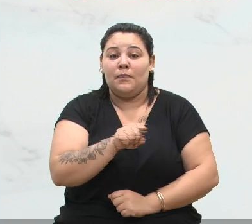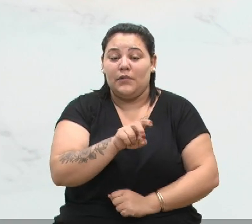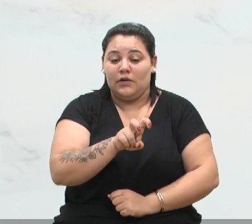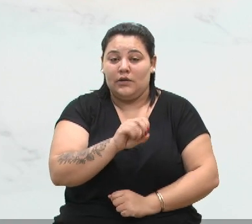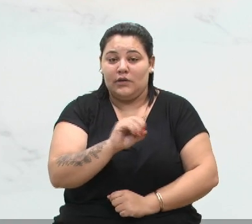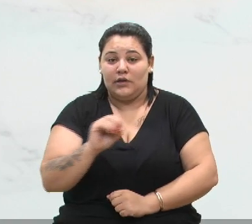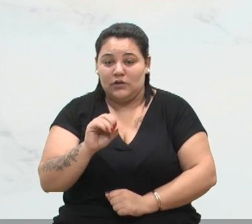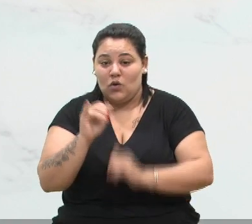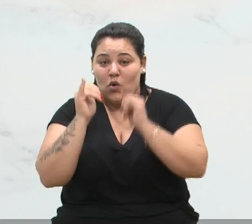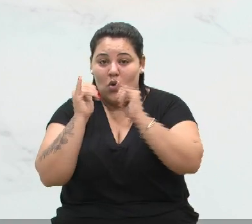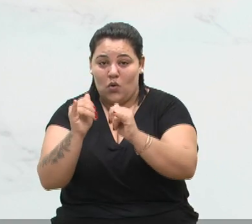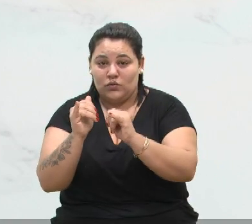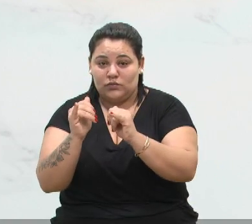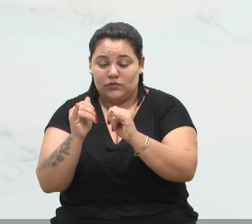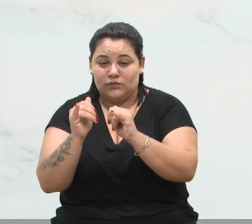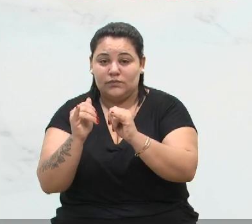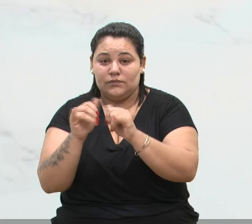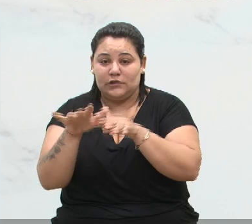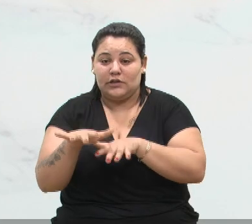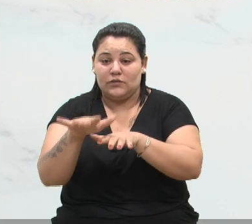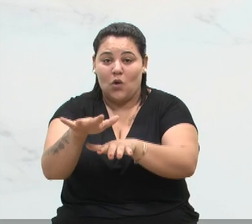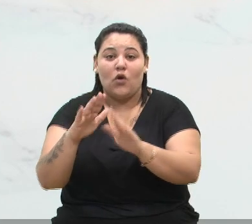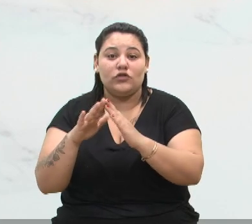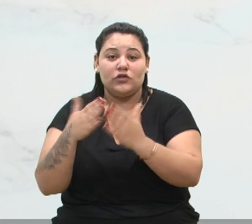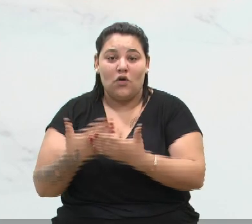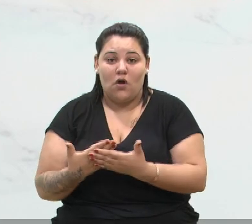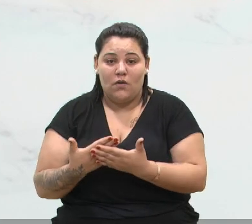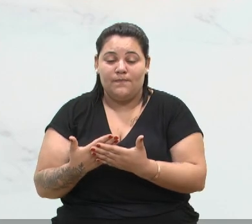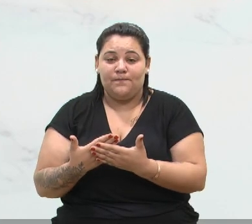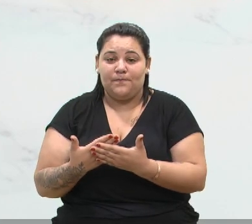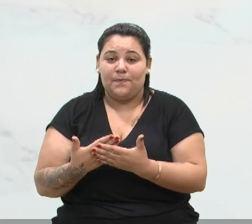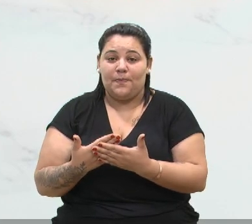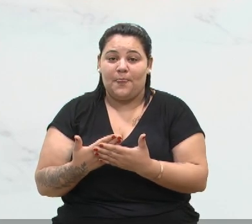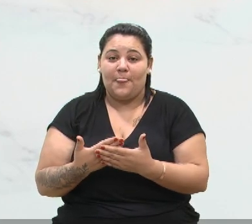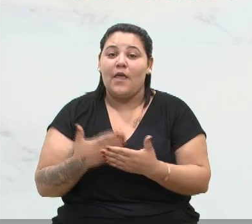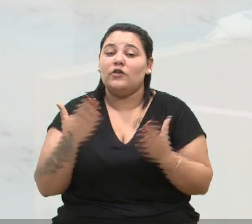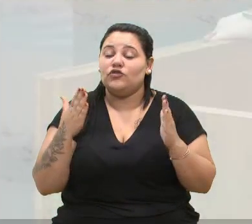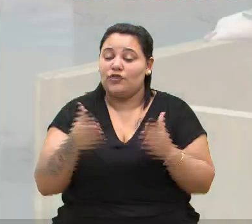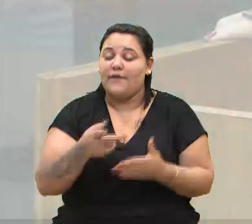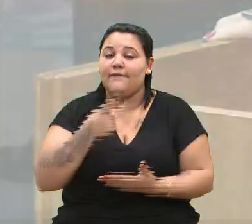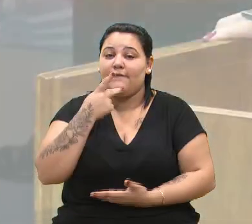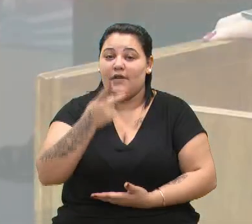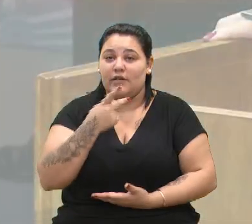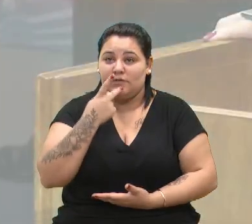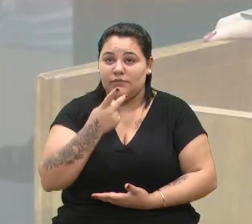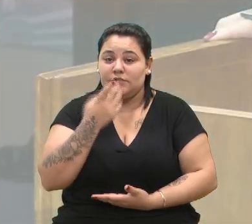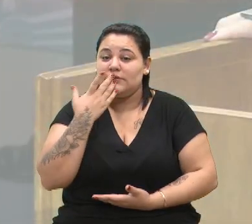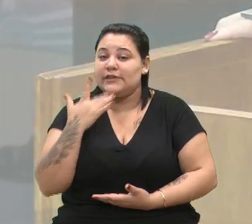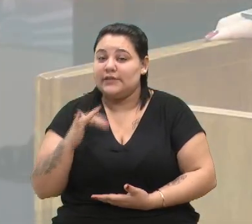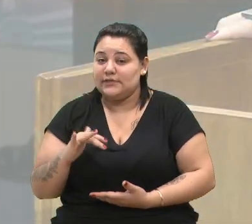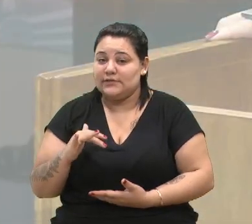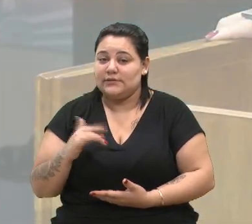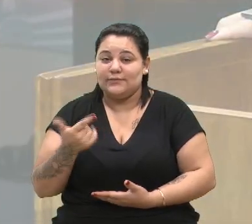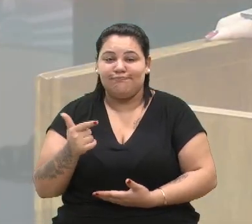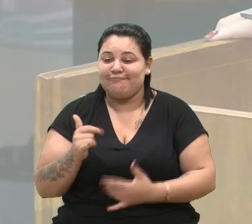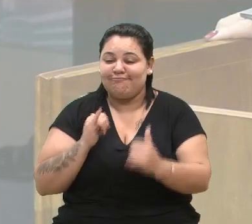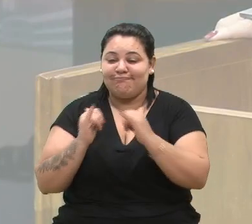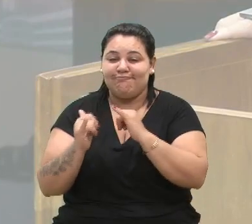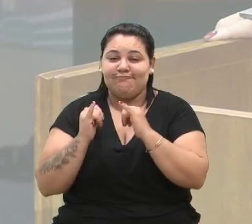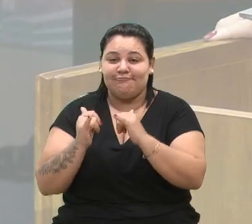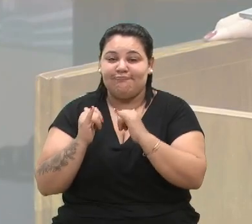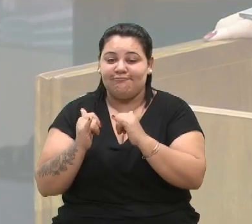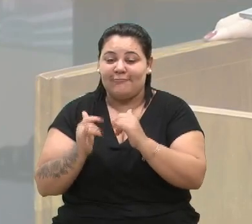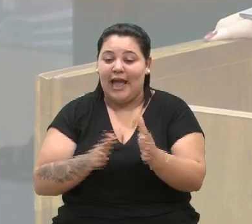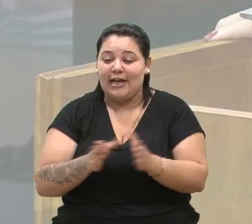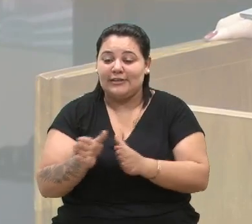transporte escolar. Quantas vezes nós falamos que tem crianças fora da escola porque não tem ônibus, não tem